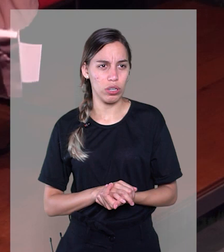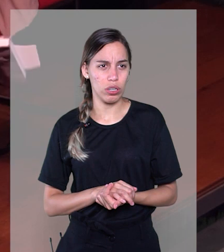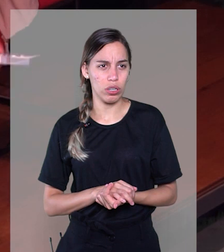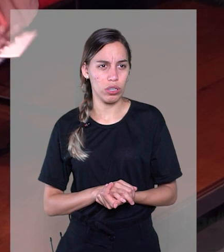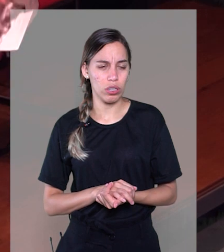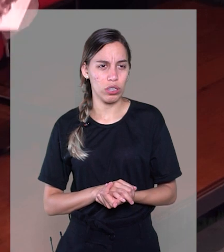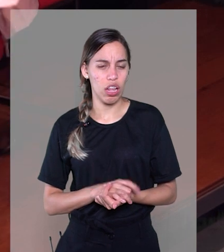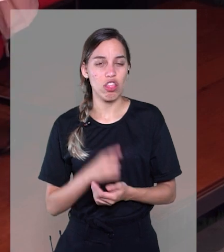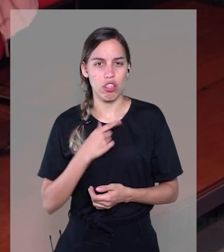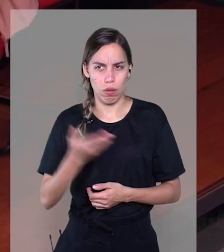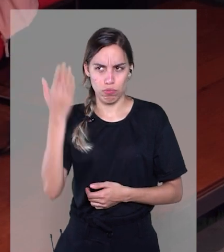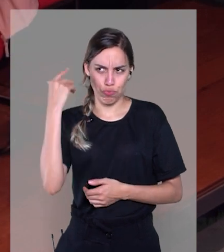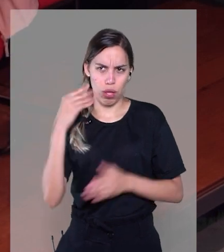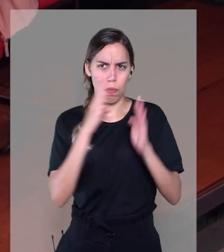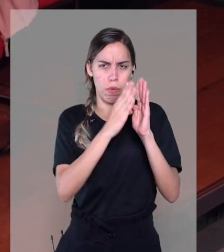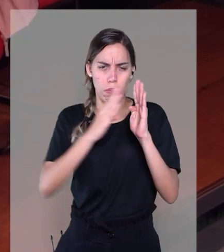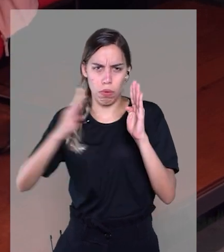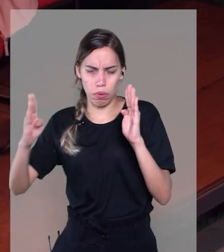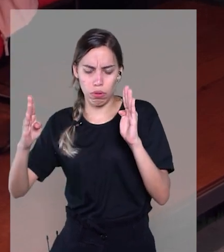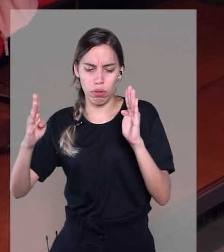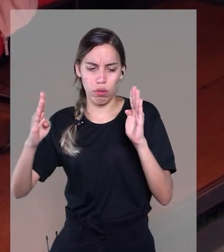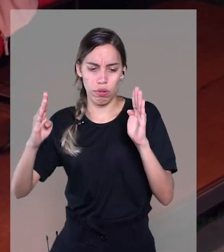Que tinha uma biblioteca que foi doada